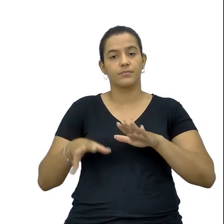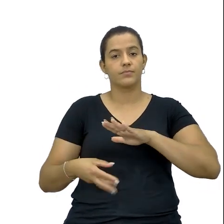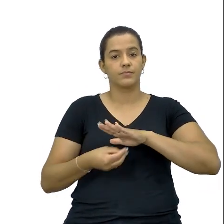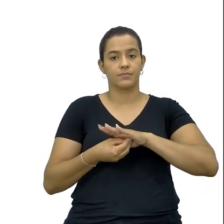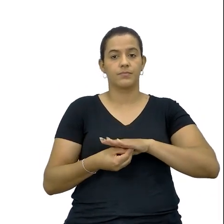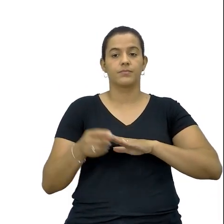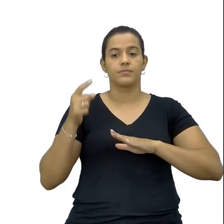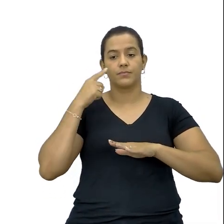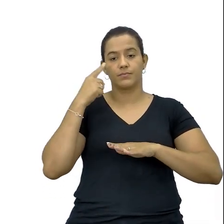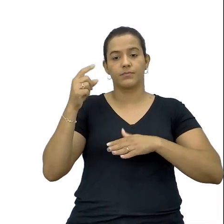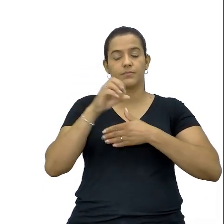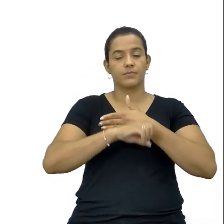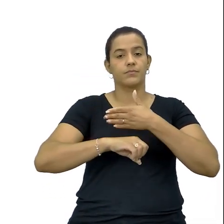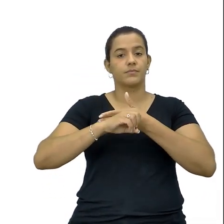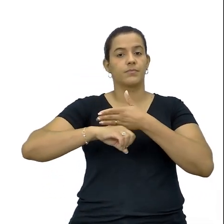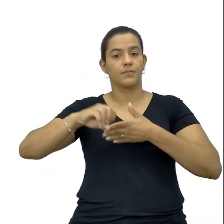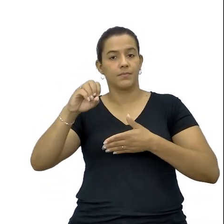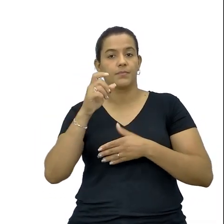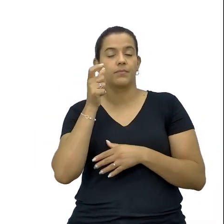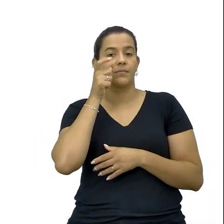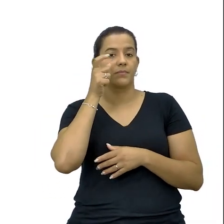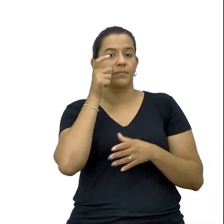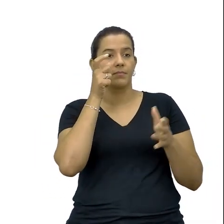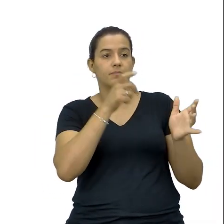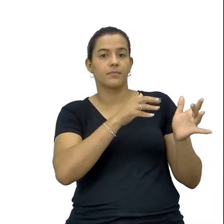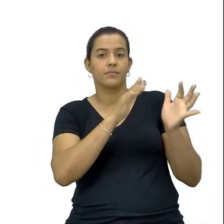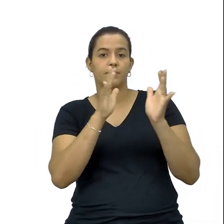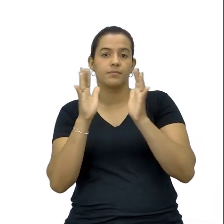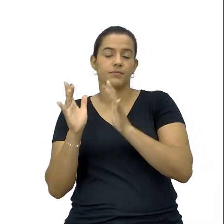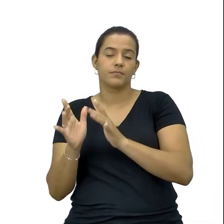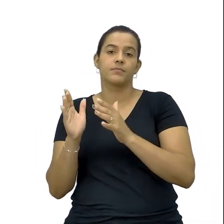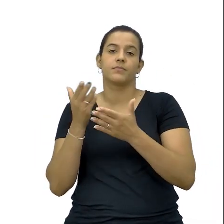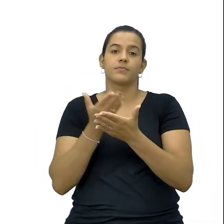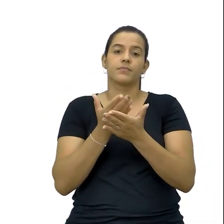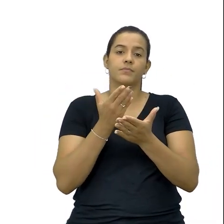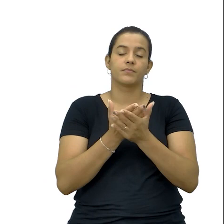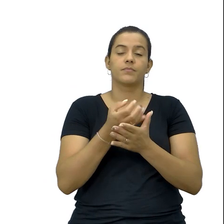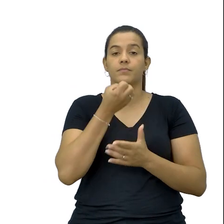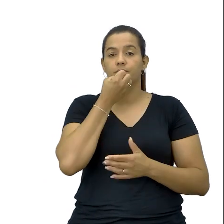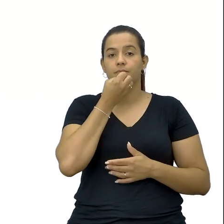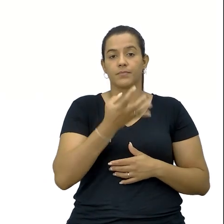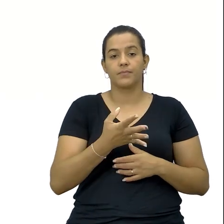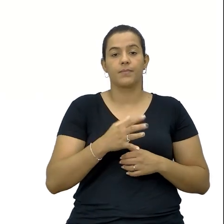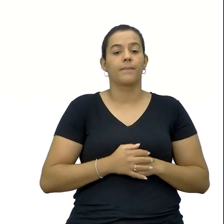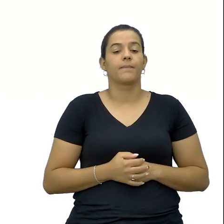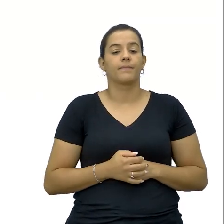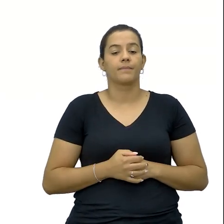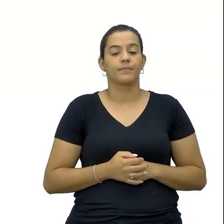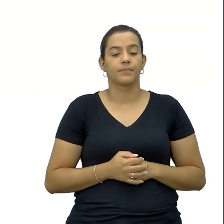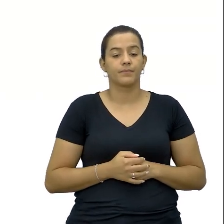repositório do Centro de Mídias, né? Para estar olhando para essas aulas, né? E